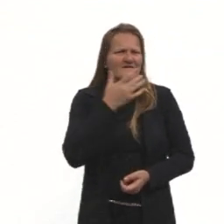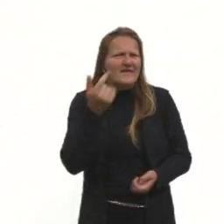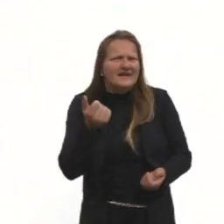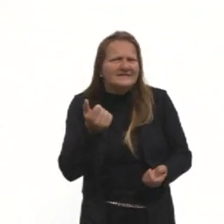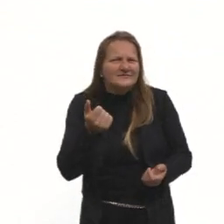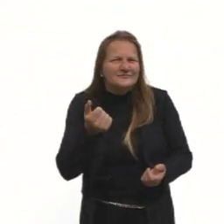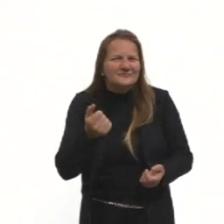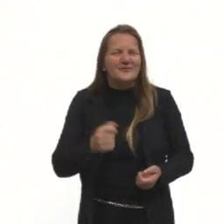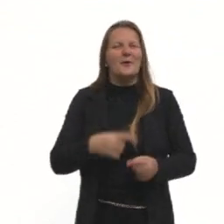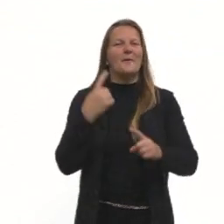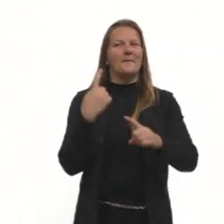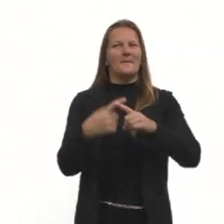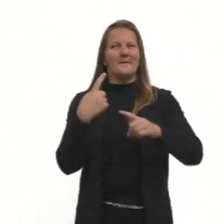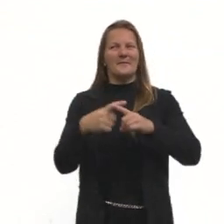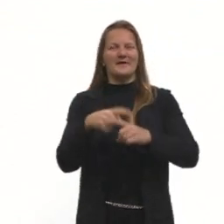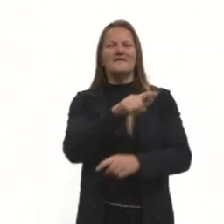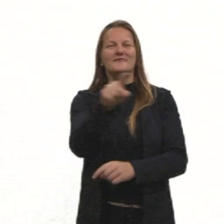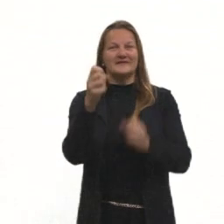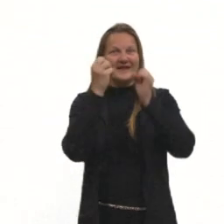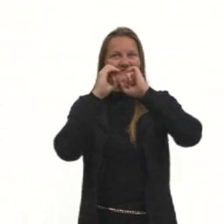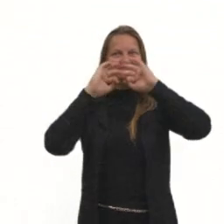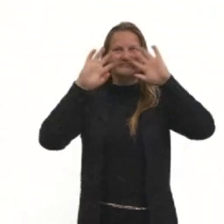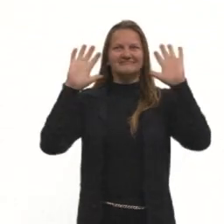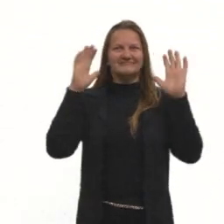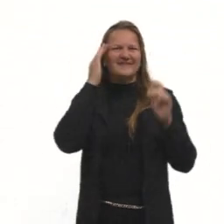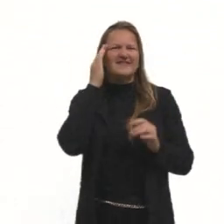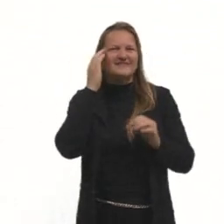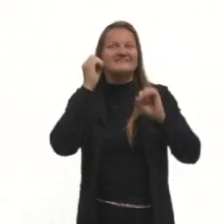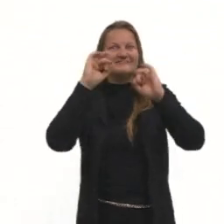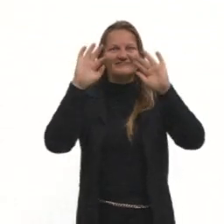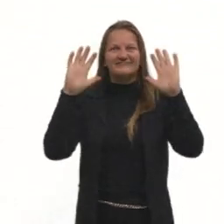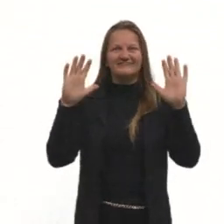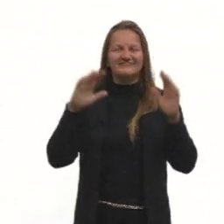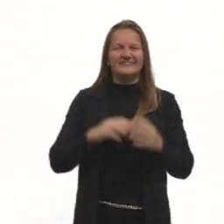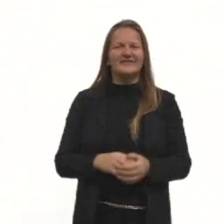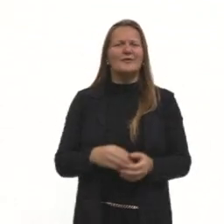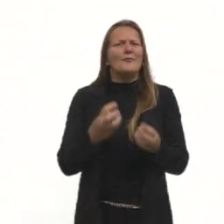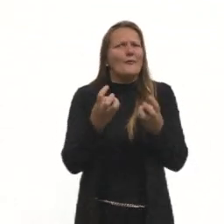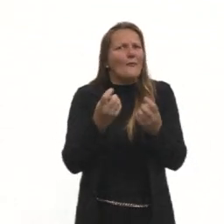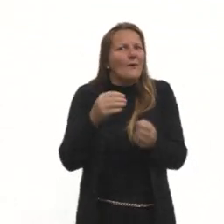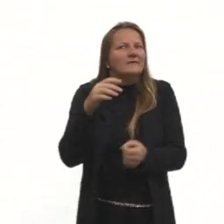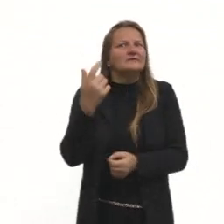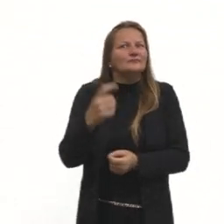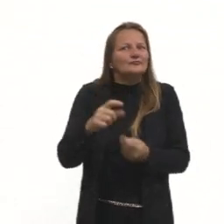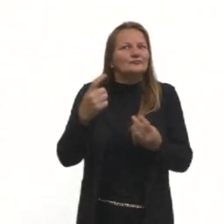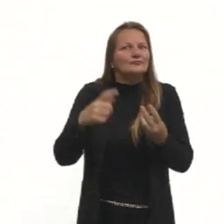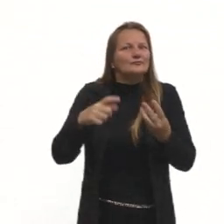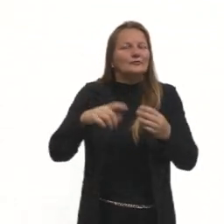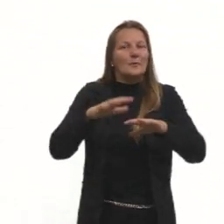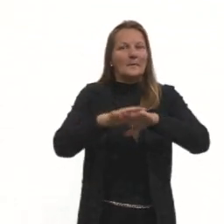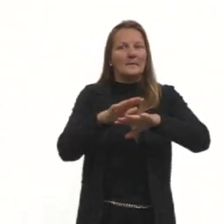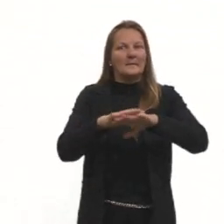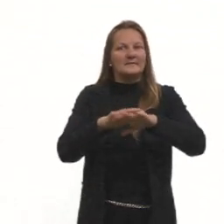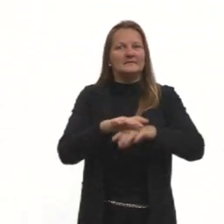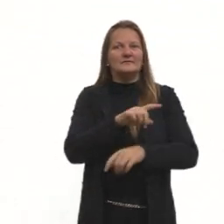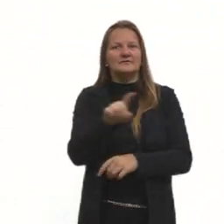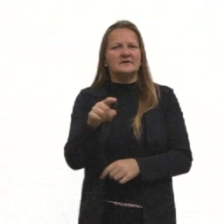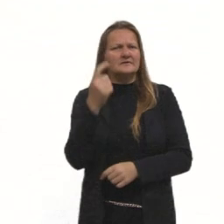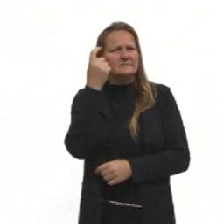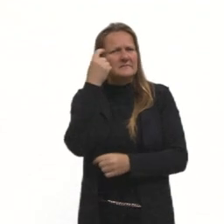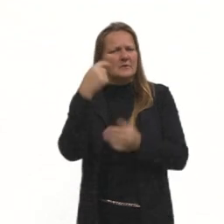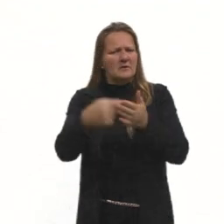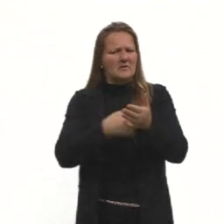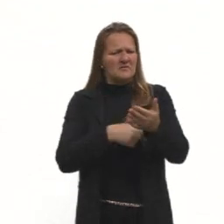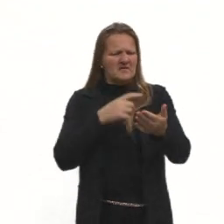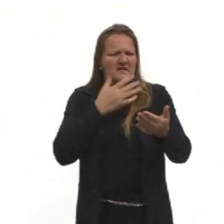tá fácil é porque você entendeu quantas vezes aí né no meio da Matemática vocês já se perguntaram